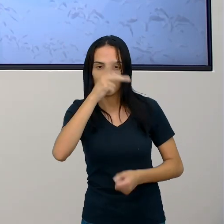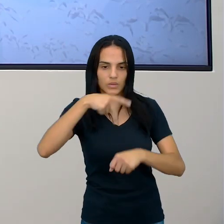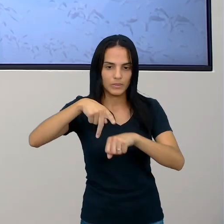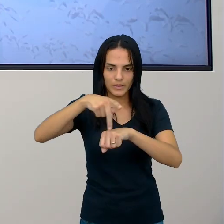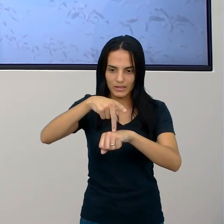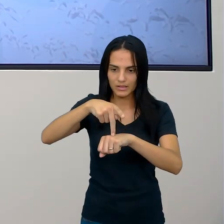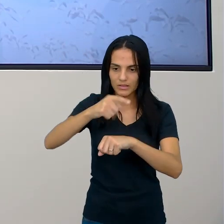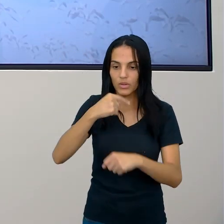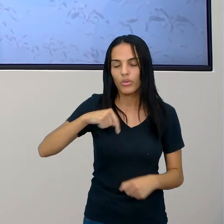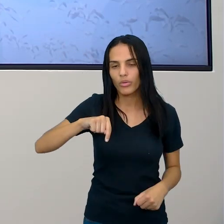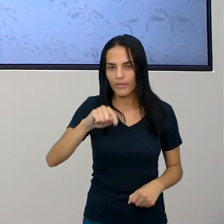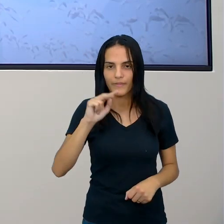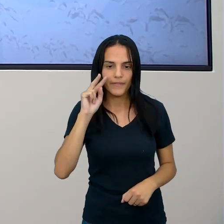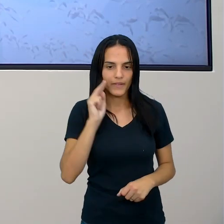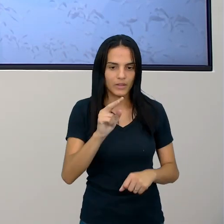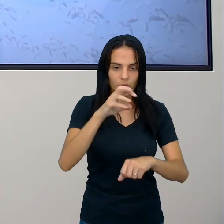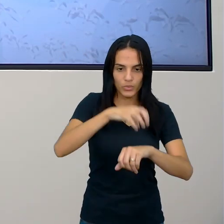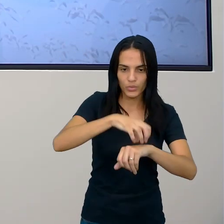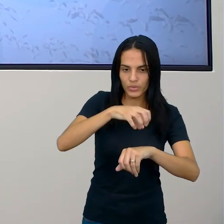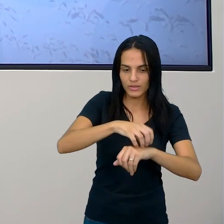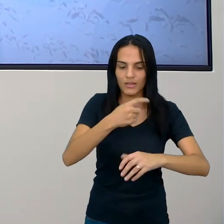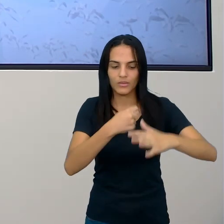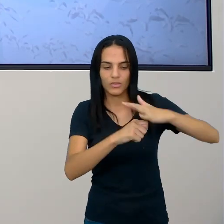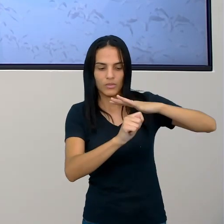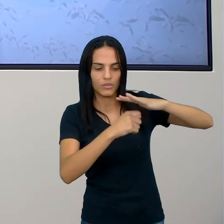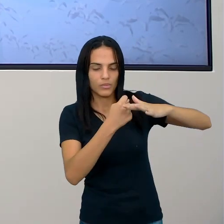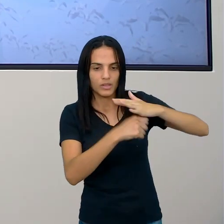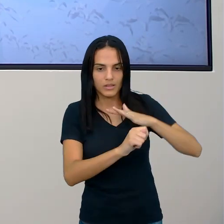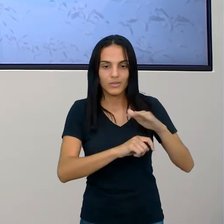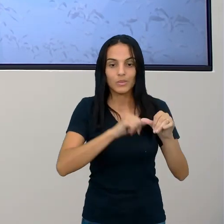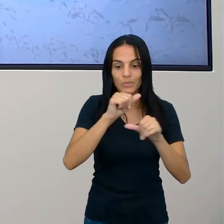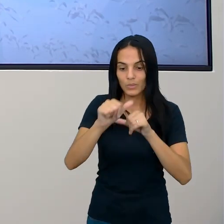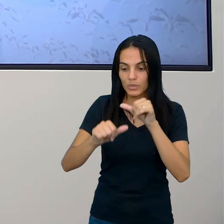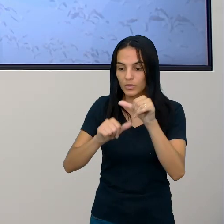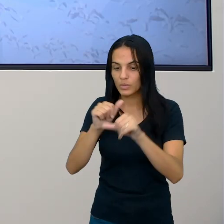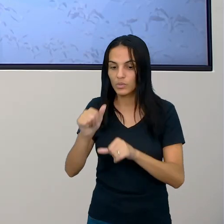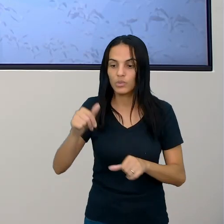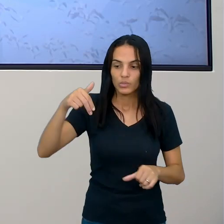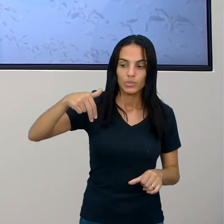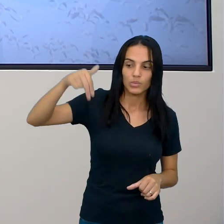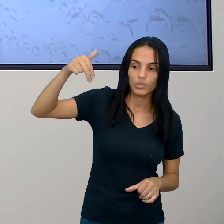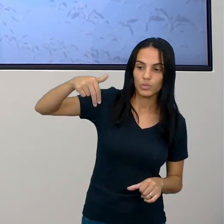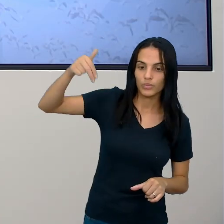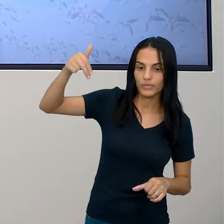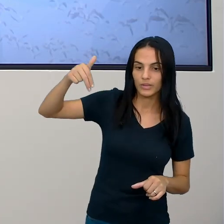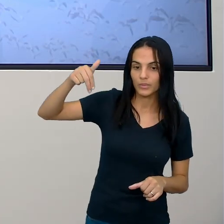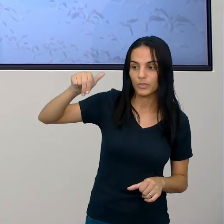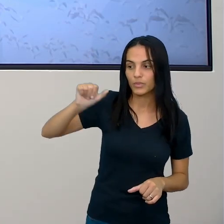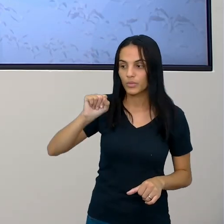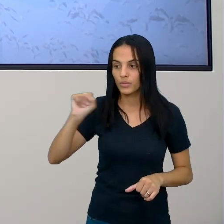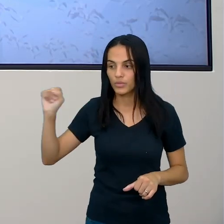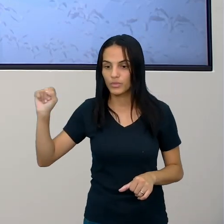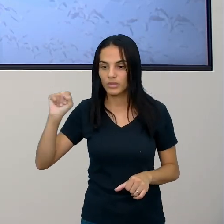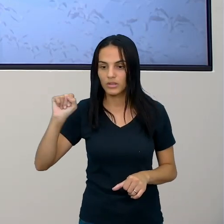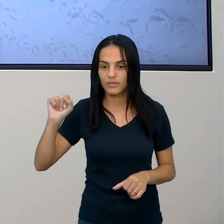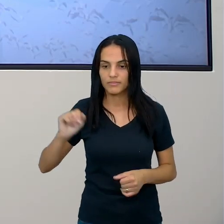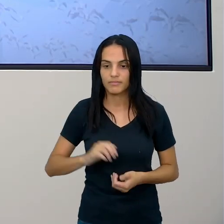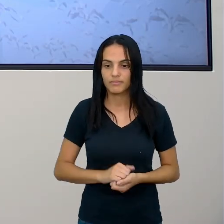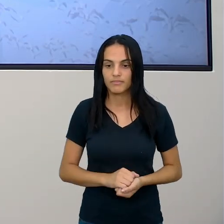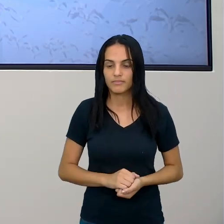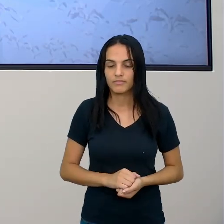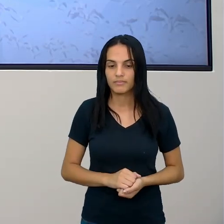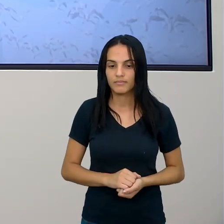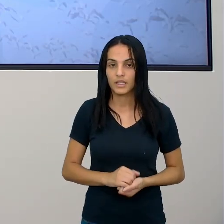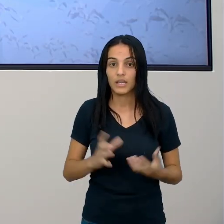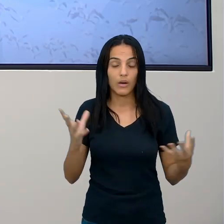gente vê que o centro econômico ele se deslocou do Nordeste para o Sudeste, né,